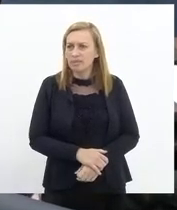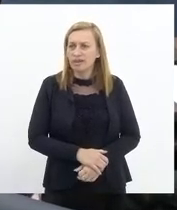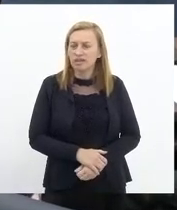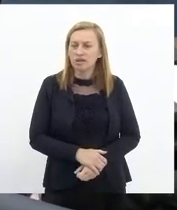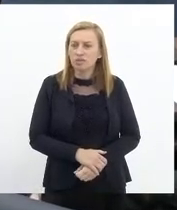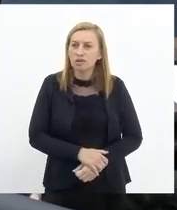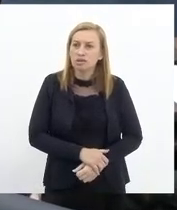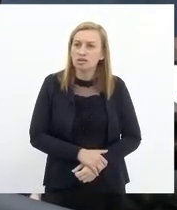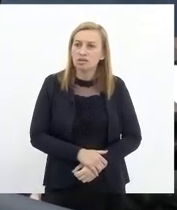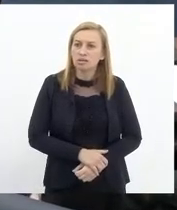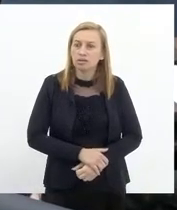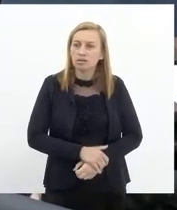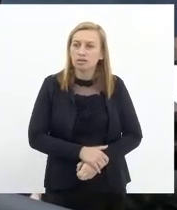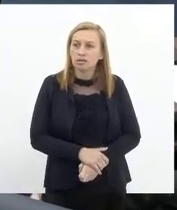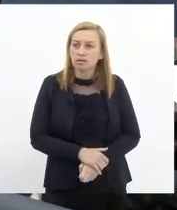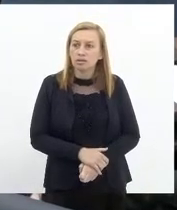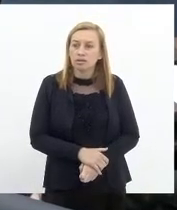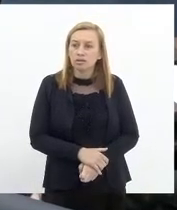Sr.